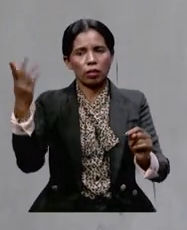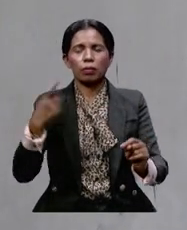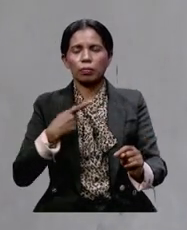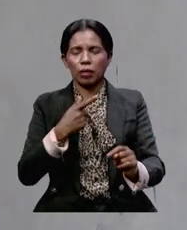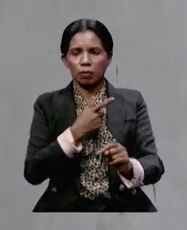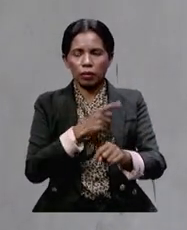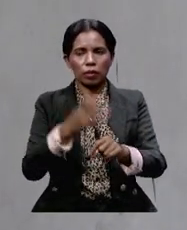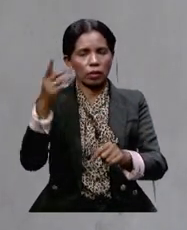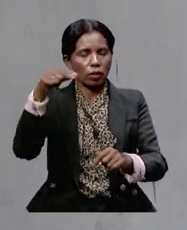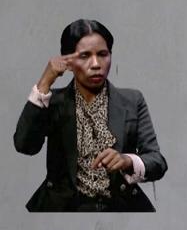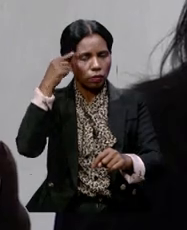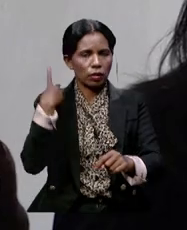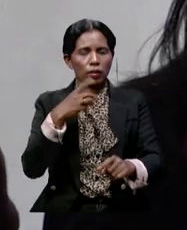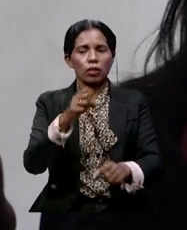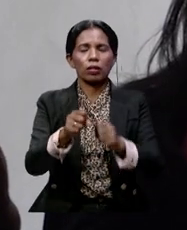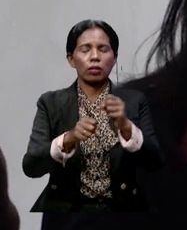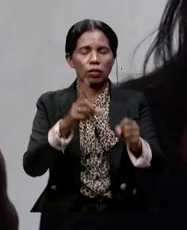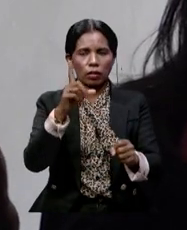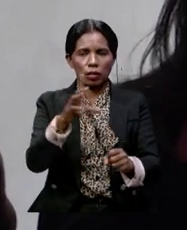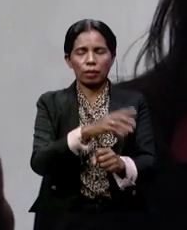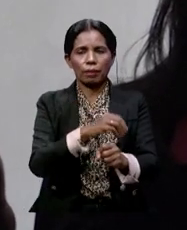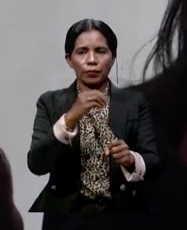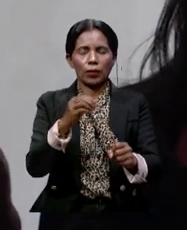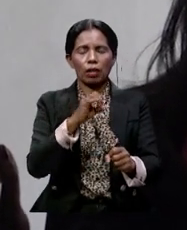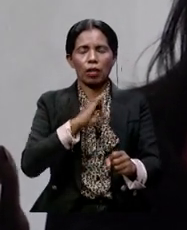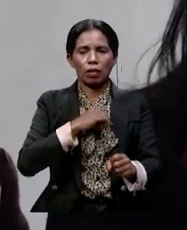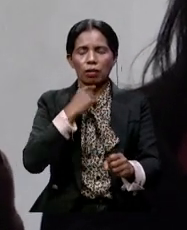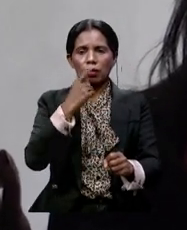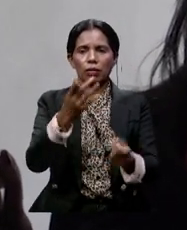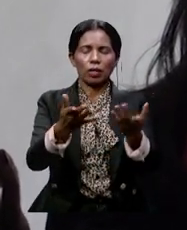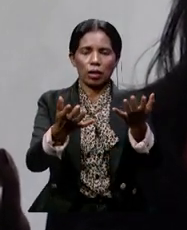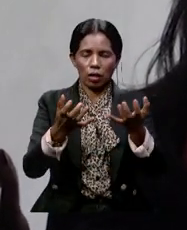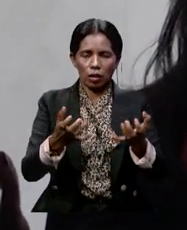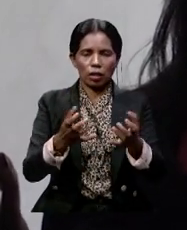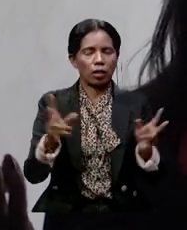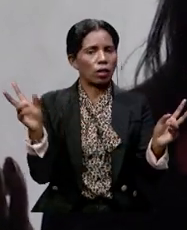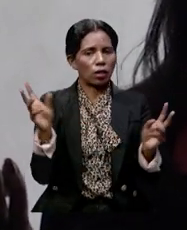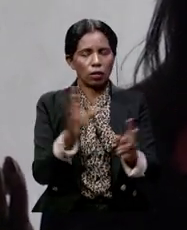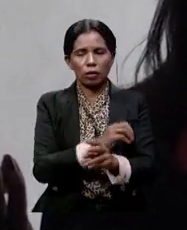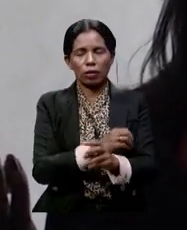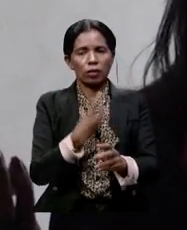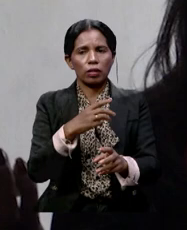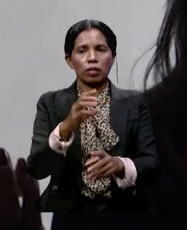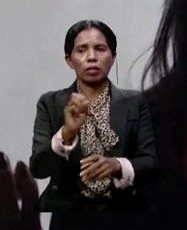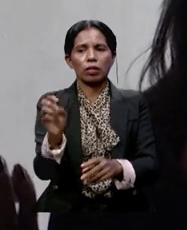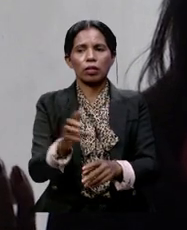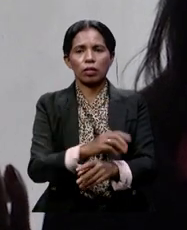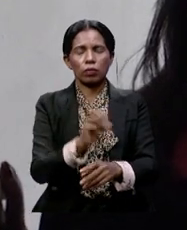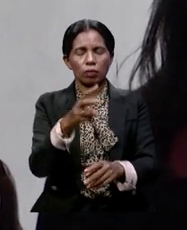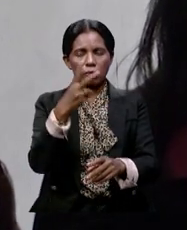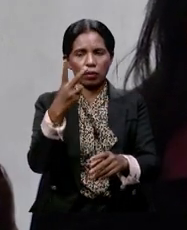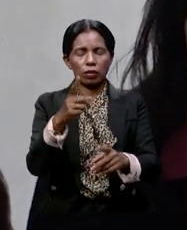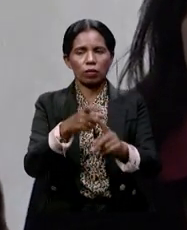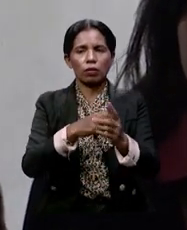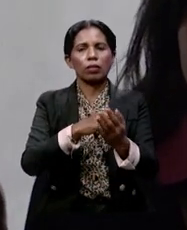e a governo e também a sociedade, hoje em plenária ao Atetona, a Caraclacoi, a partir de hoje, to sexta-feira, toda a